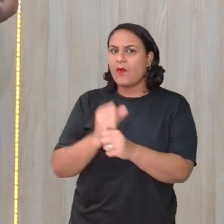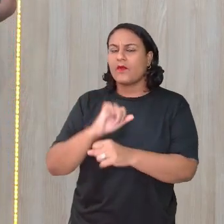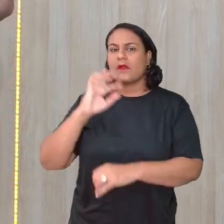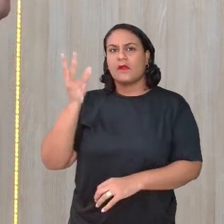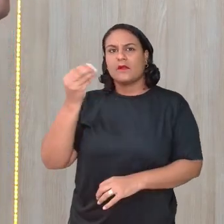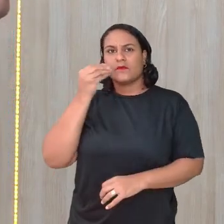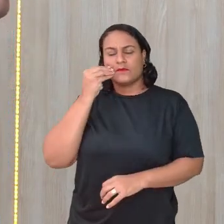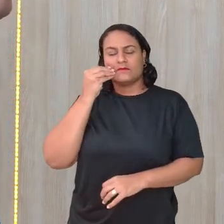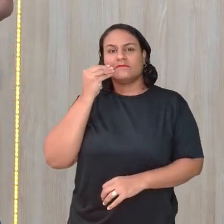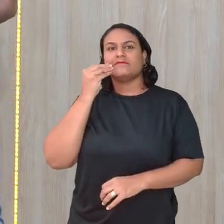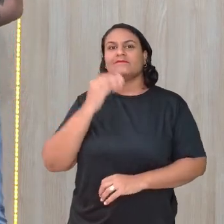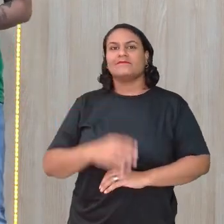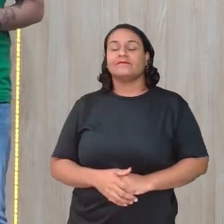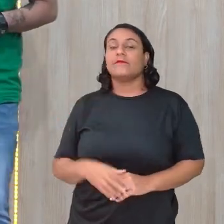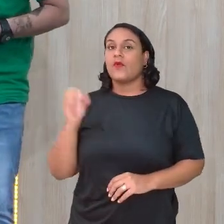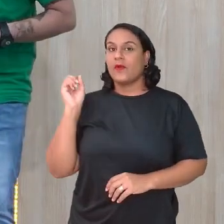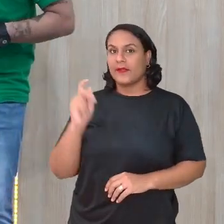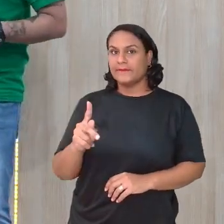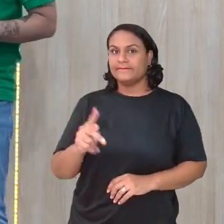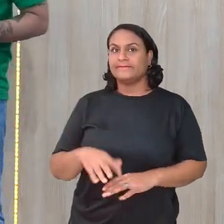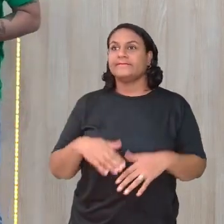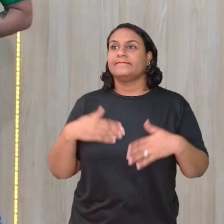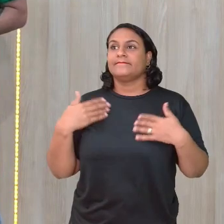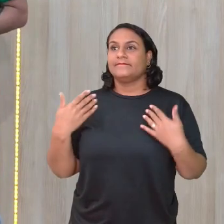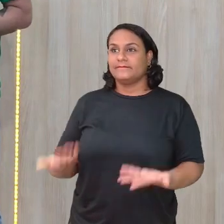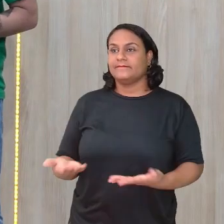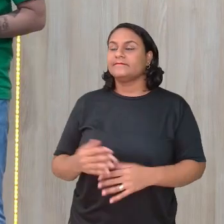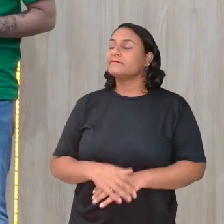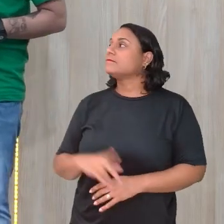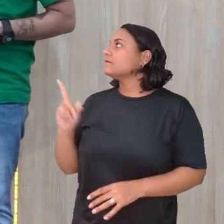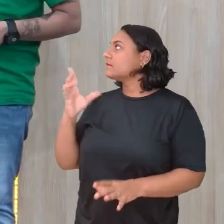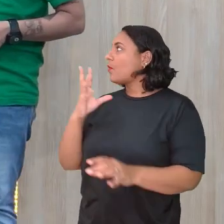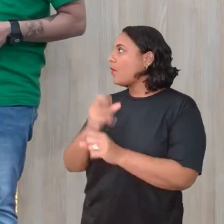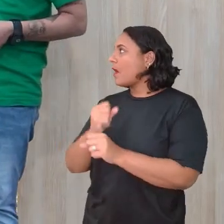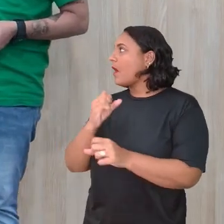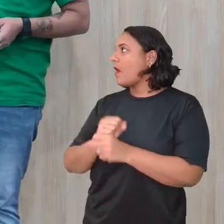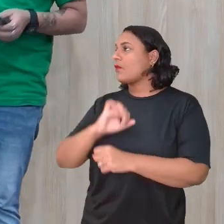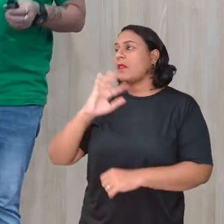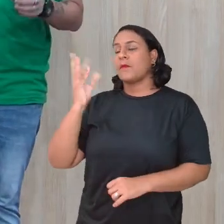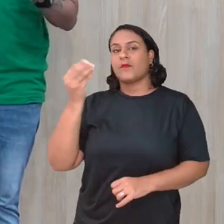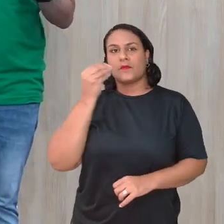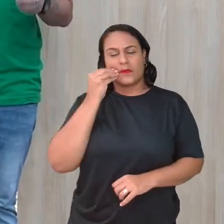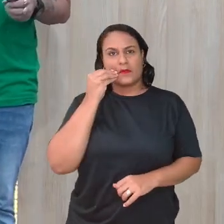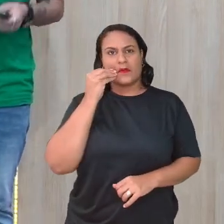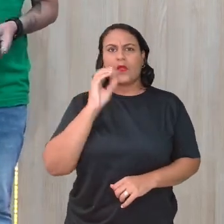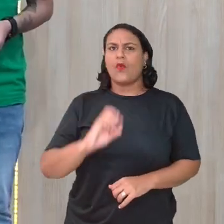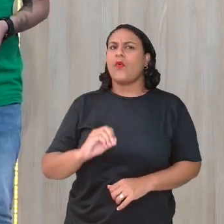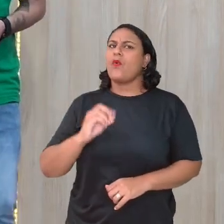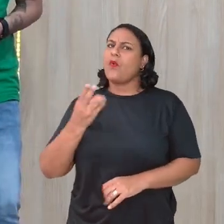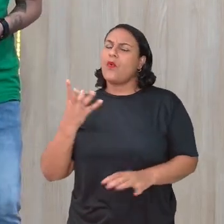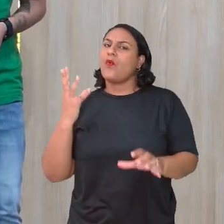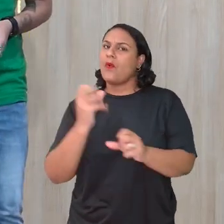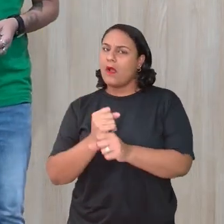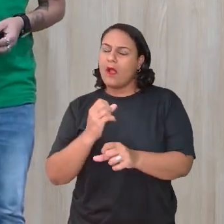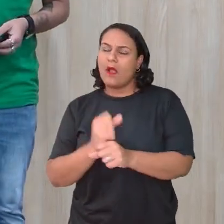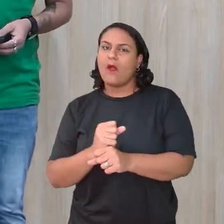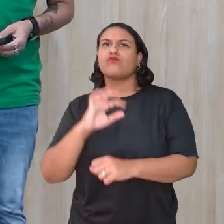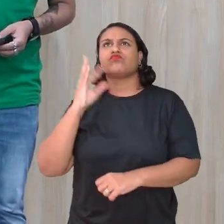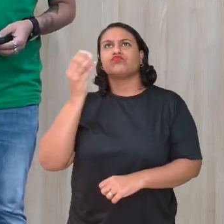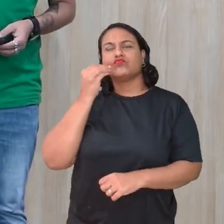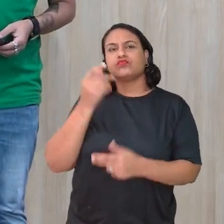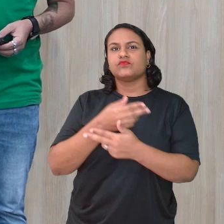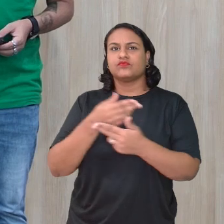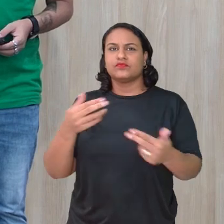da probabilidade, tá certo? Então, quando a gente fala do cálculo das probabilidades ou do cálculo da probabilidade, é